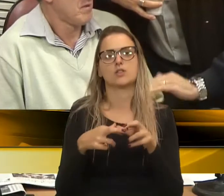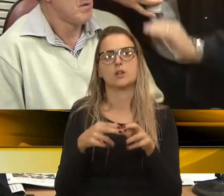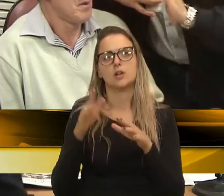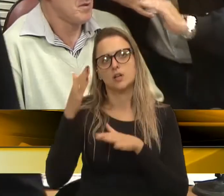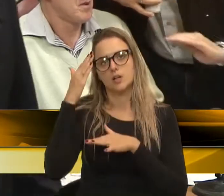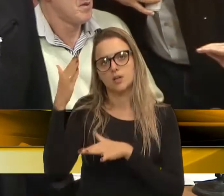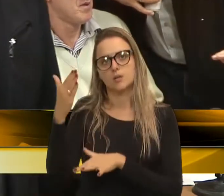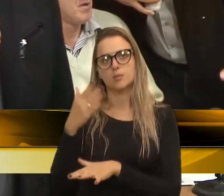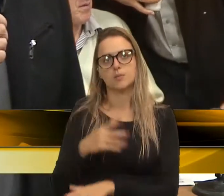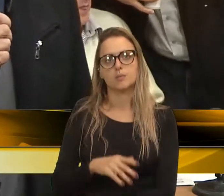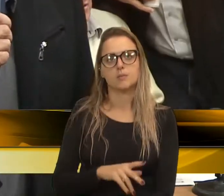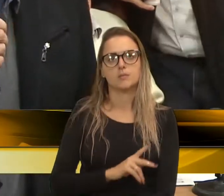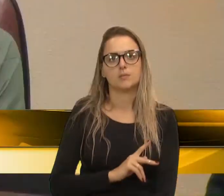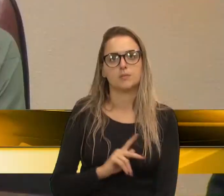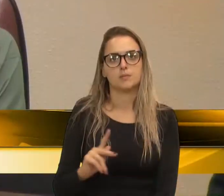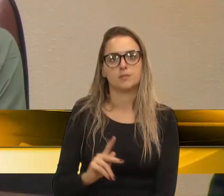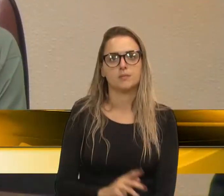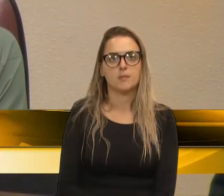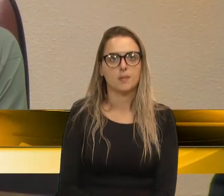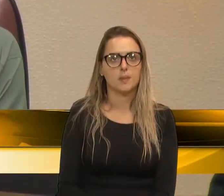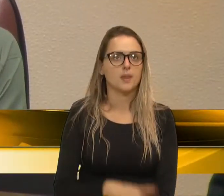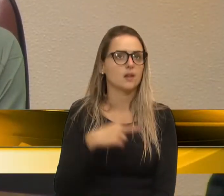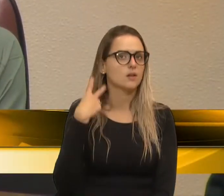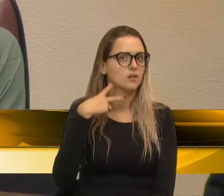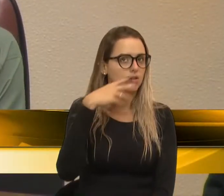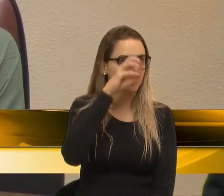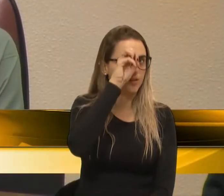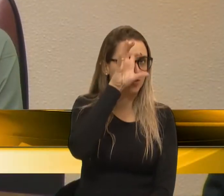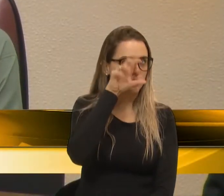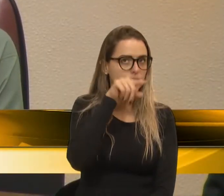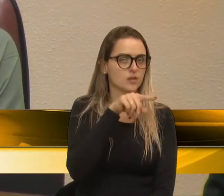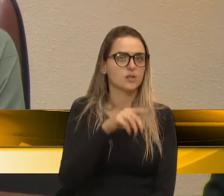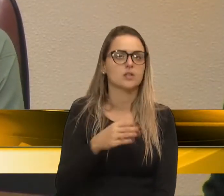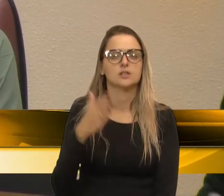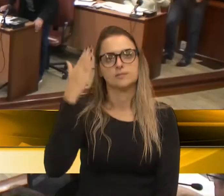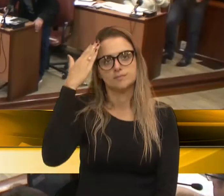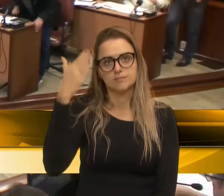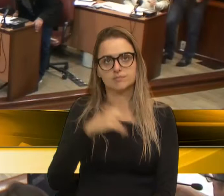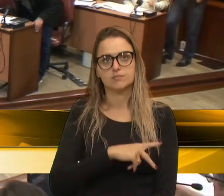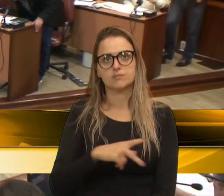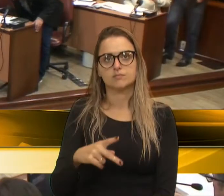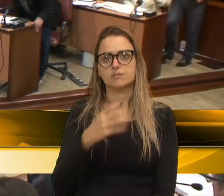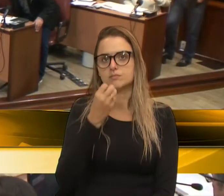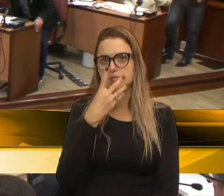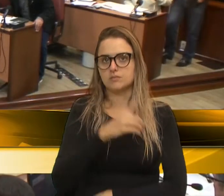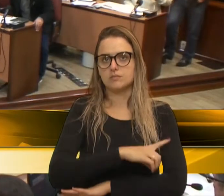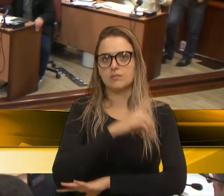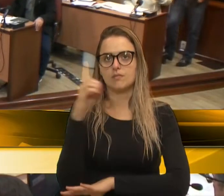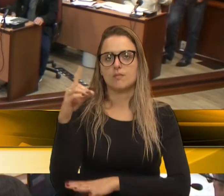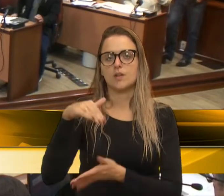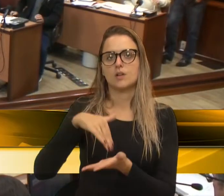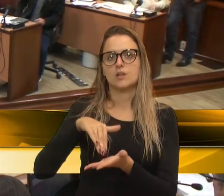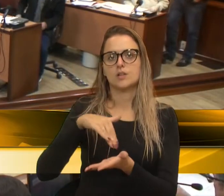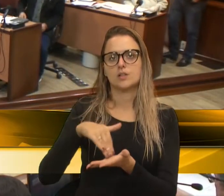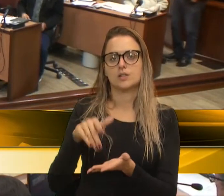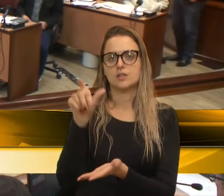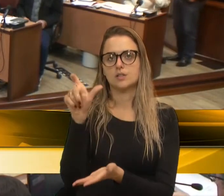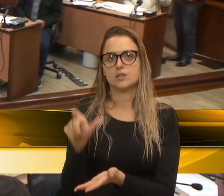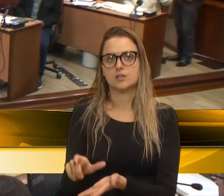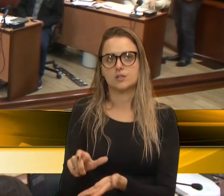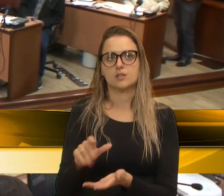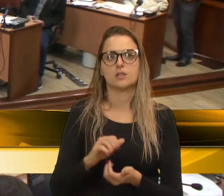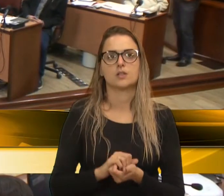Muito obrigado. Ok, vereador Fiuza. Obrigado, senhor presidente. Bom dia, senhor secretário Fernando,